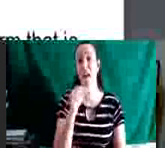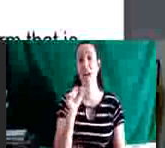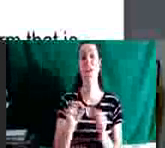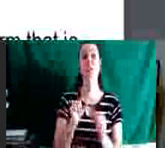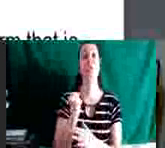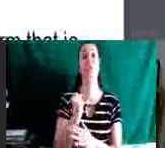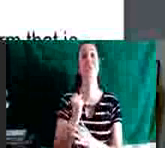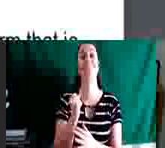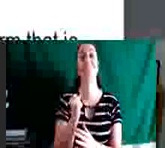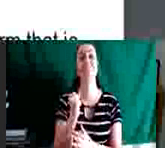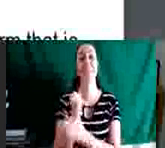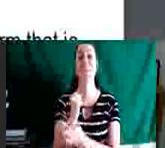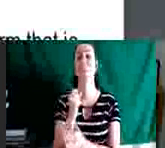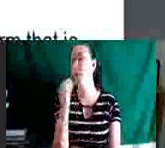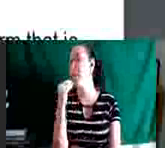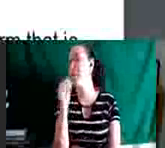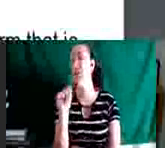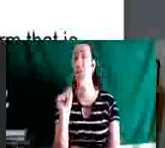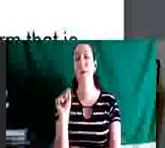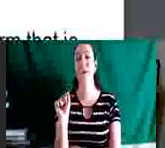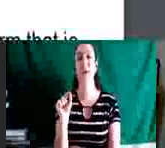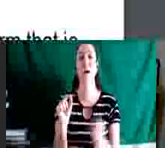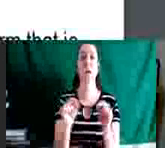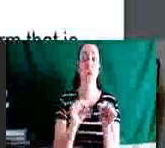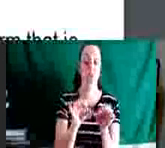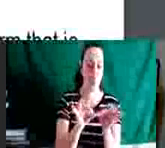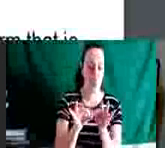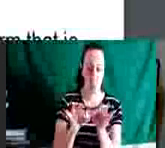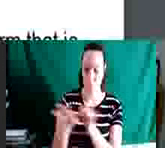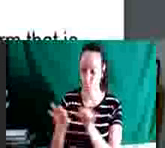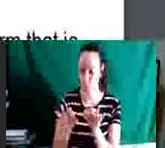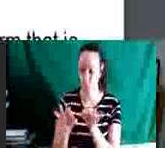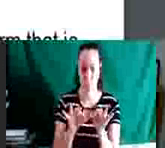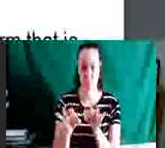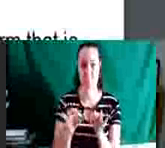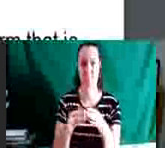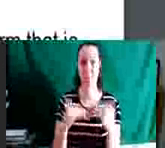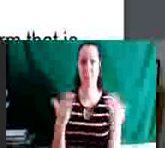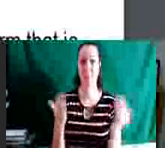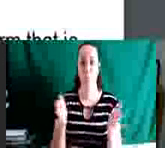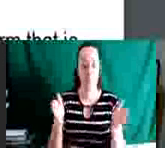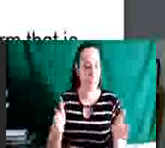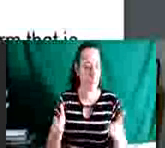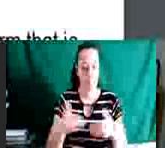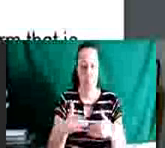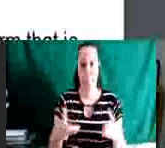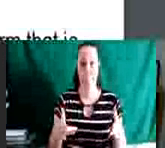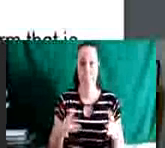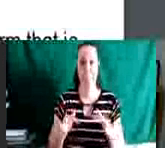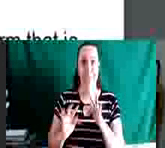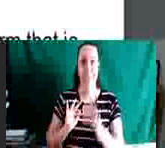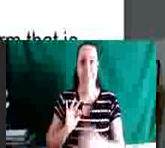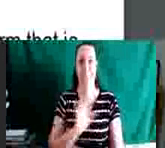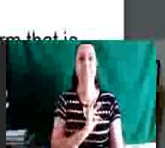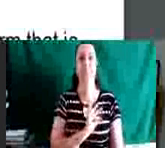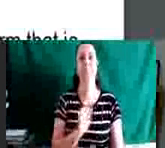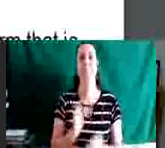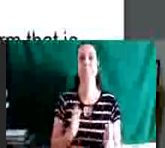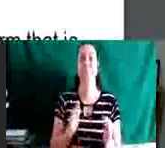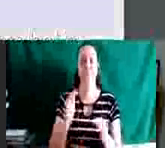que você insere dados por meio de interpretadores ou partes de comando ou consultas, né, query,